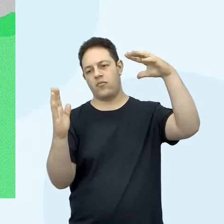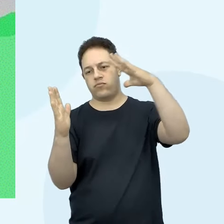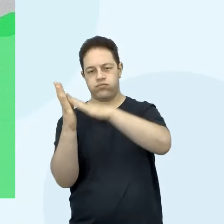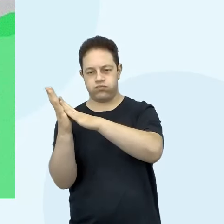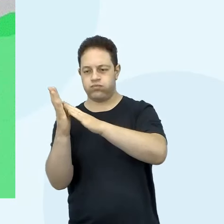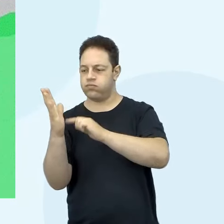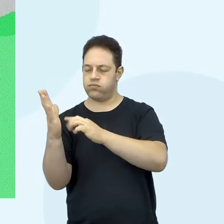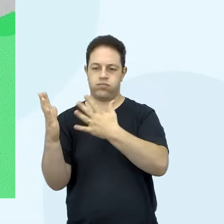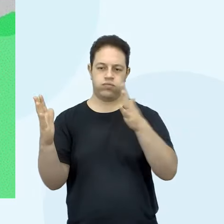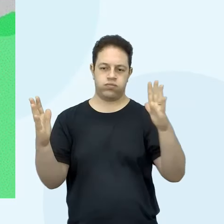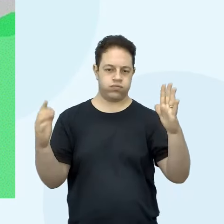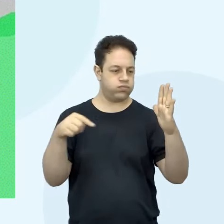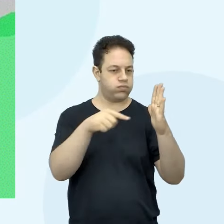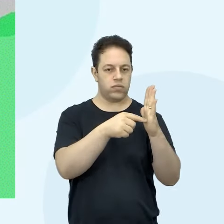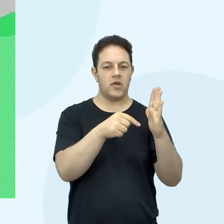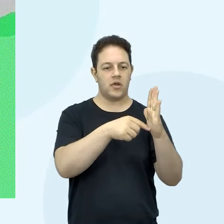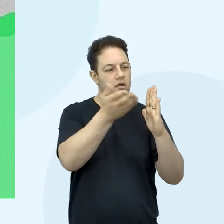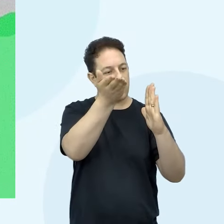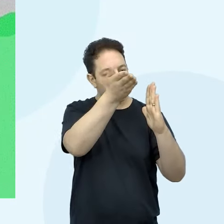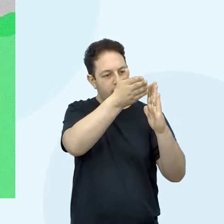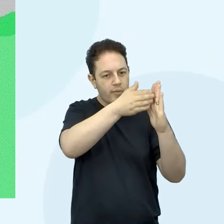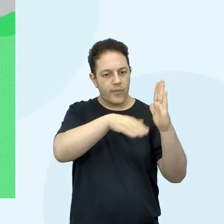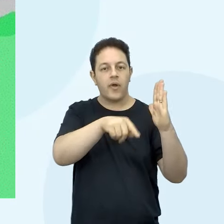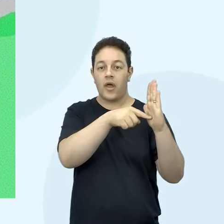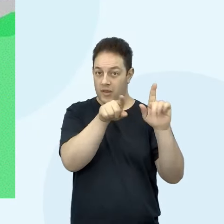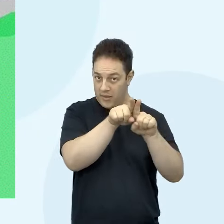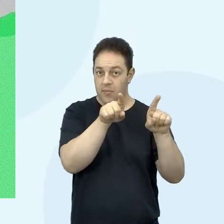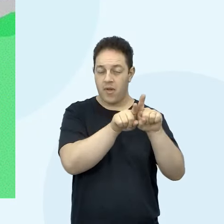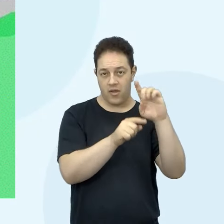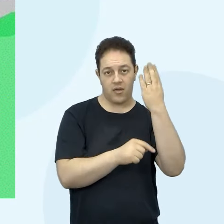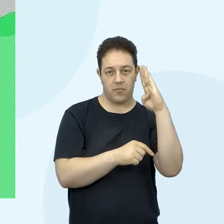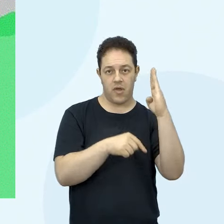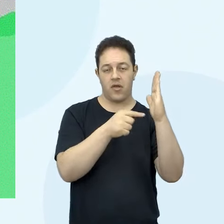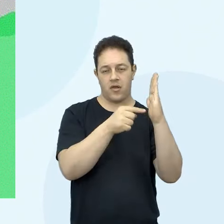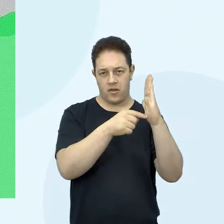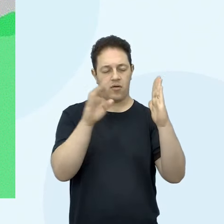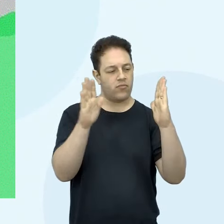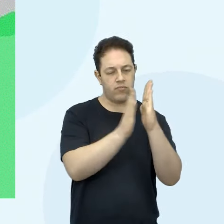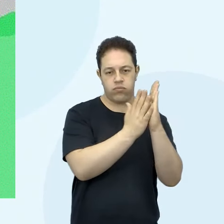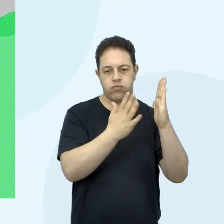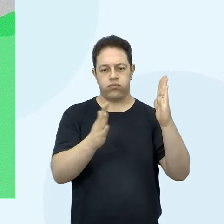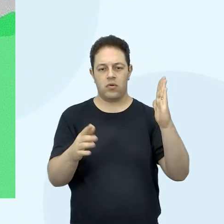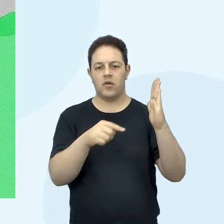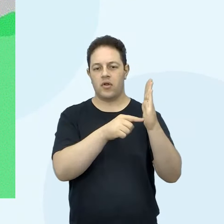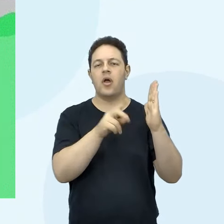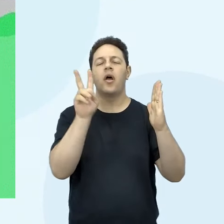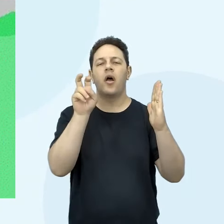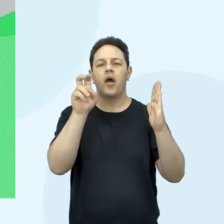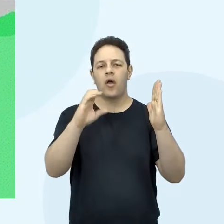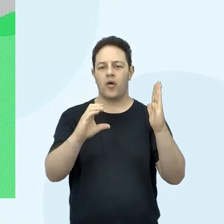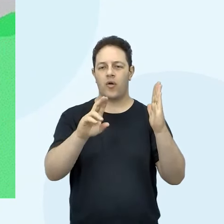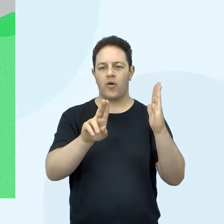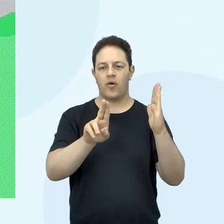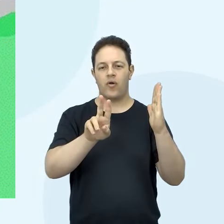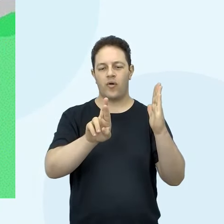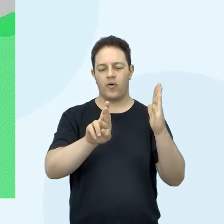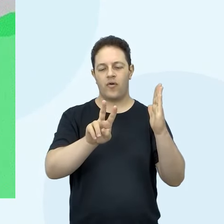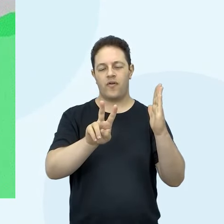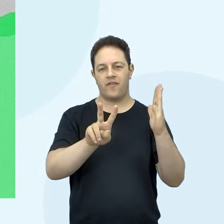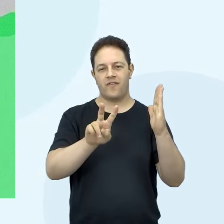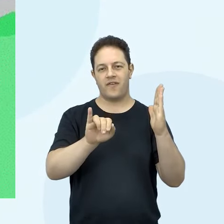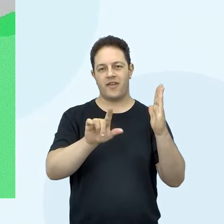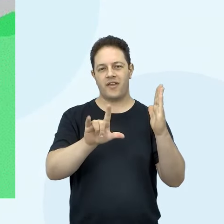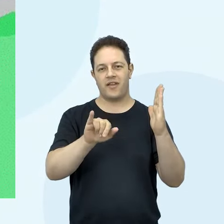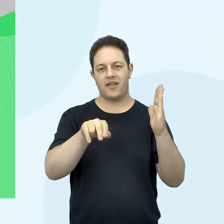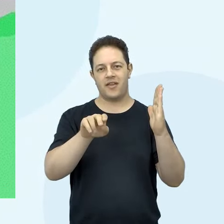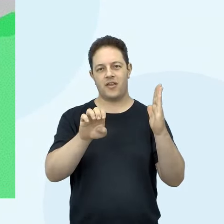aquele formato ali curvilíneo, é um espelho também chamado espelho curvilíneo, esférico